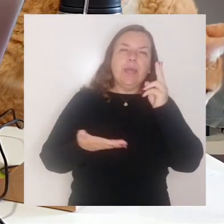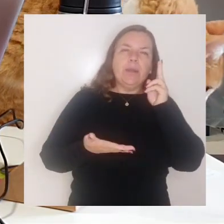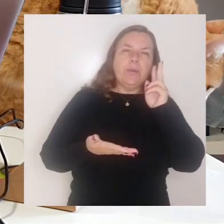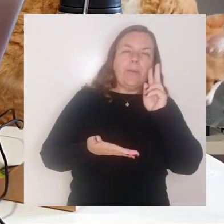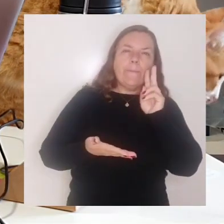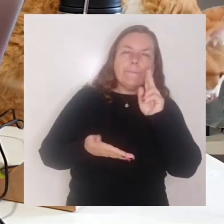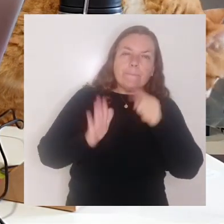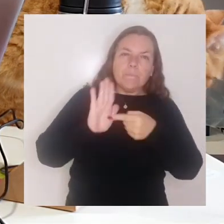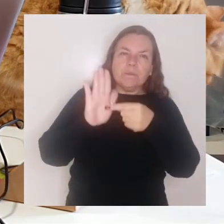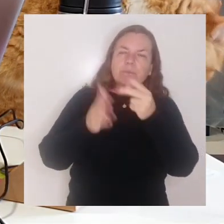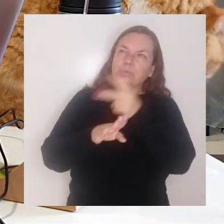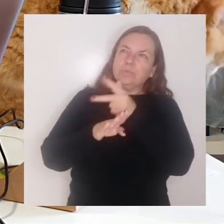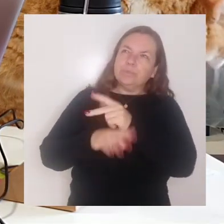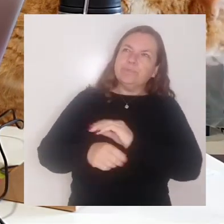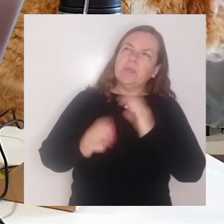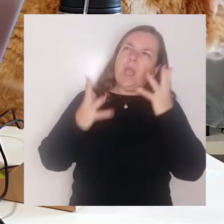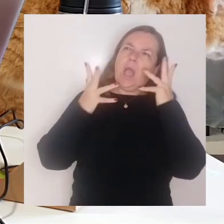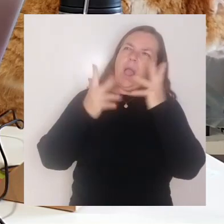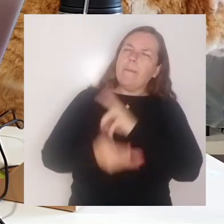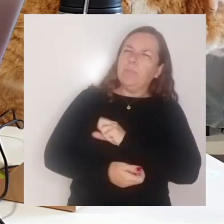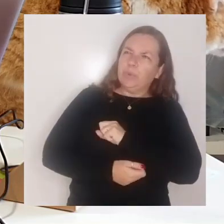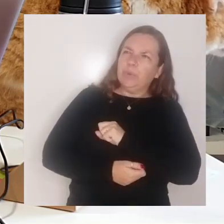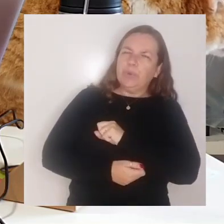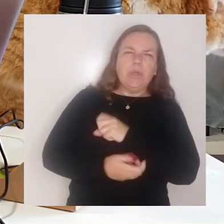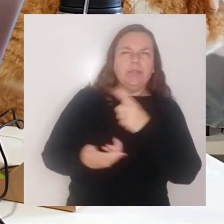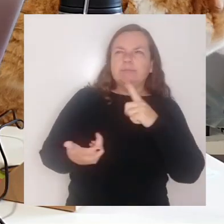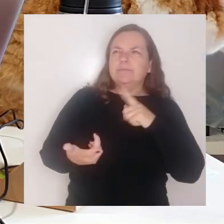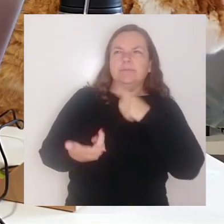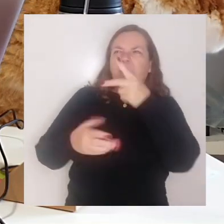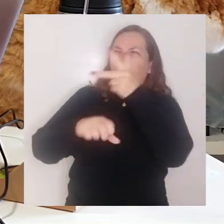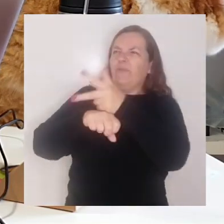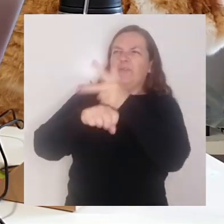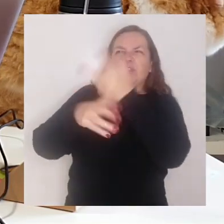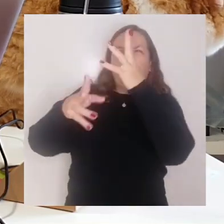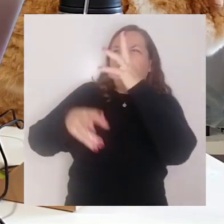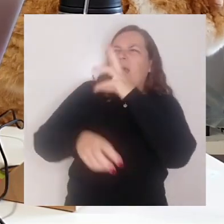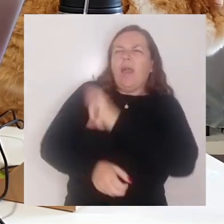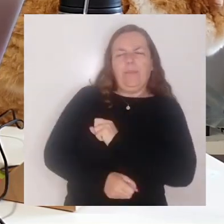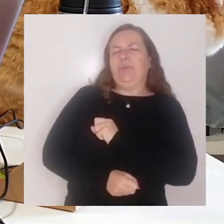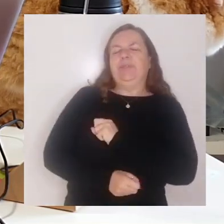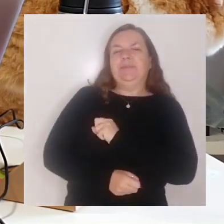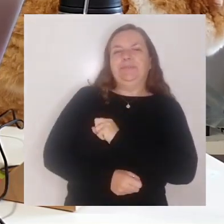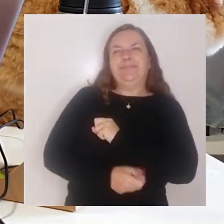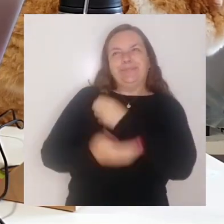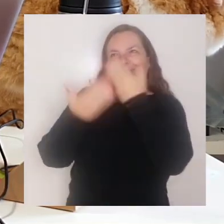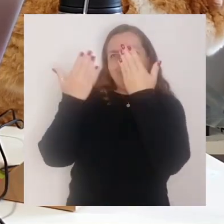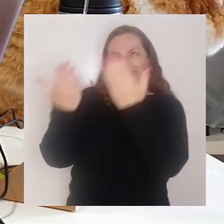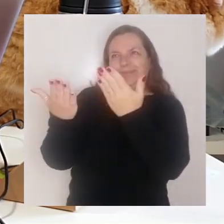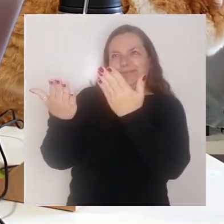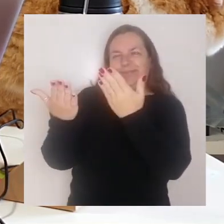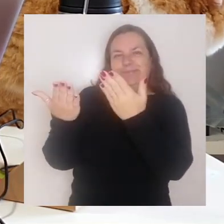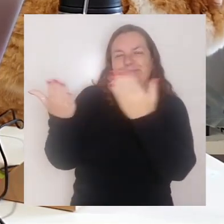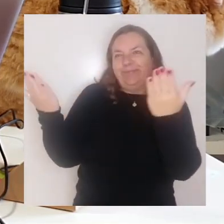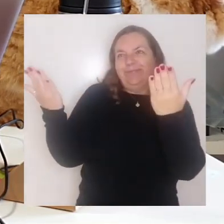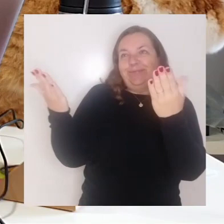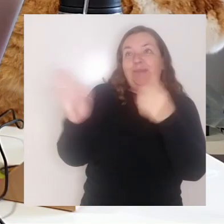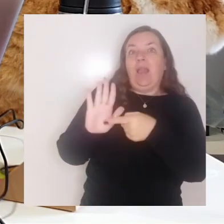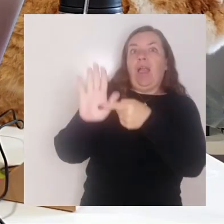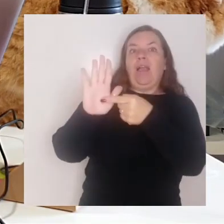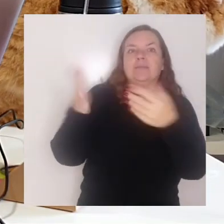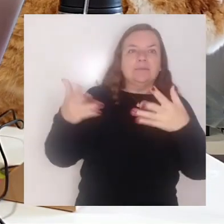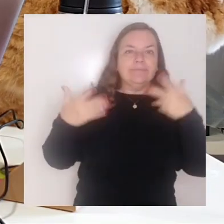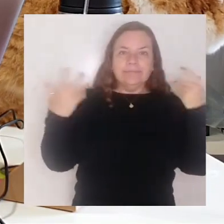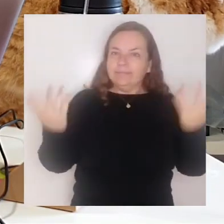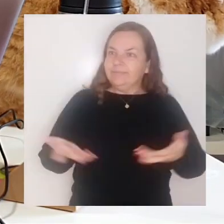que demonstra amor. Muito amor. Se tem uma coisa que tem nesse vídeo, essa coisa é amor. Rara até se manifestou